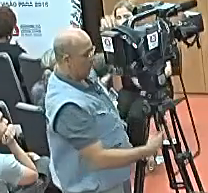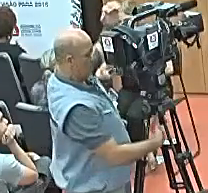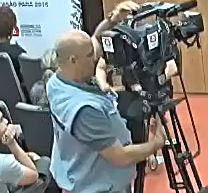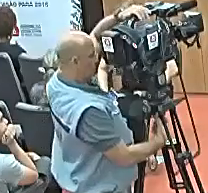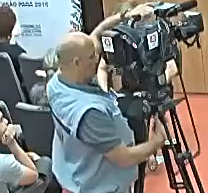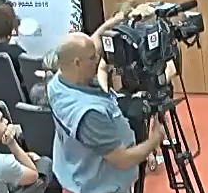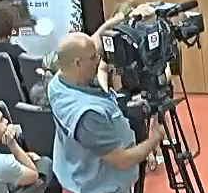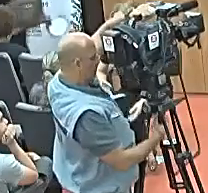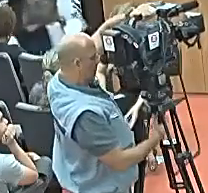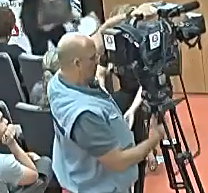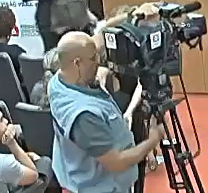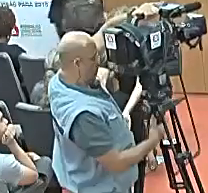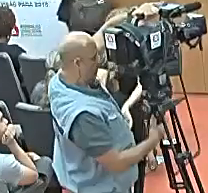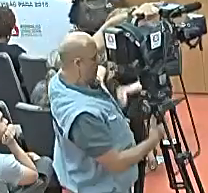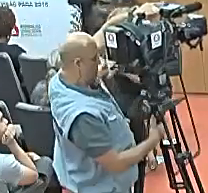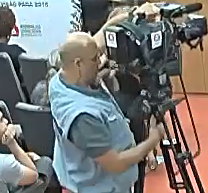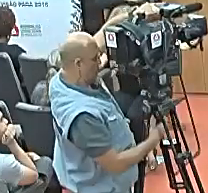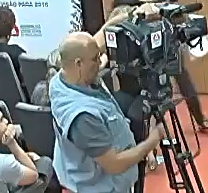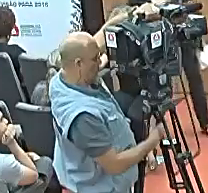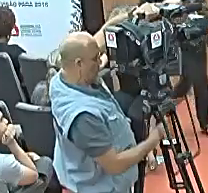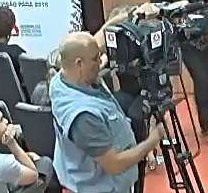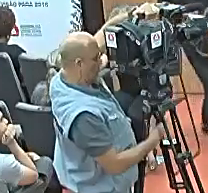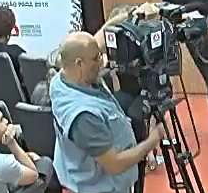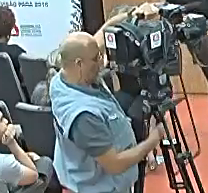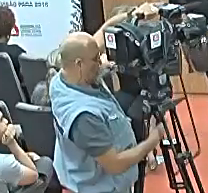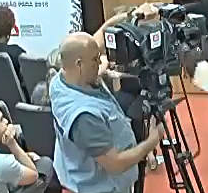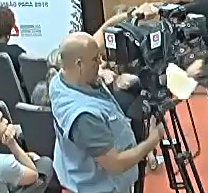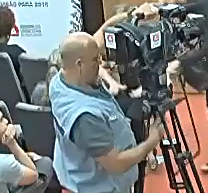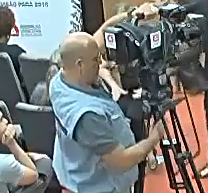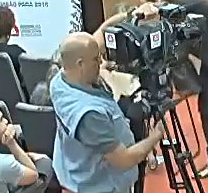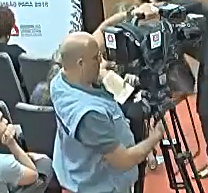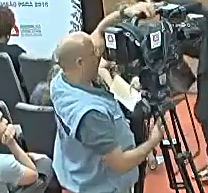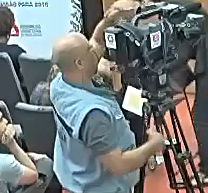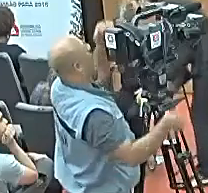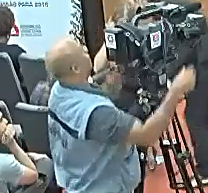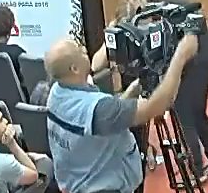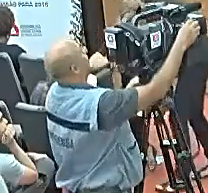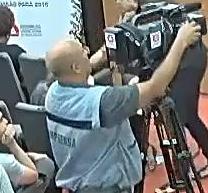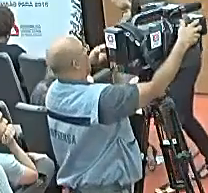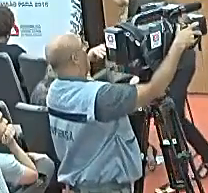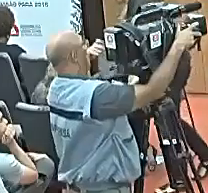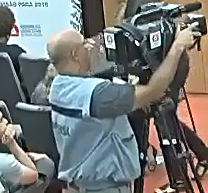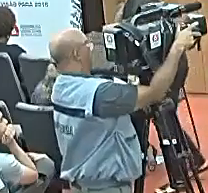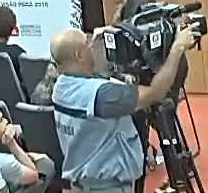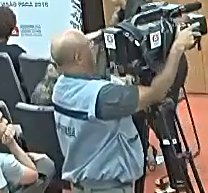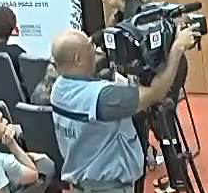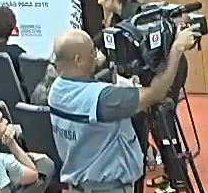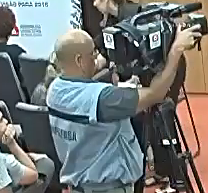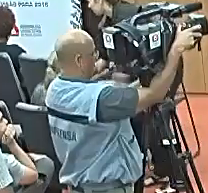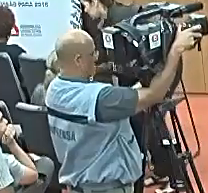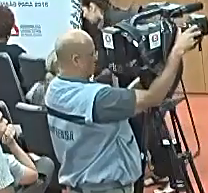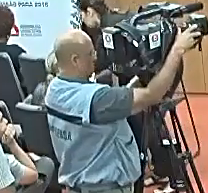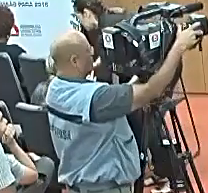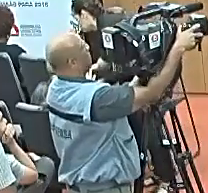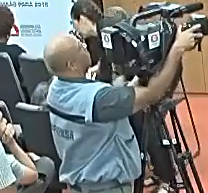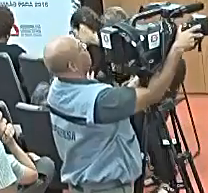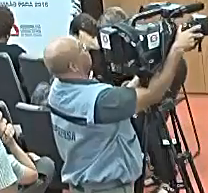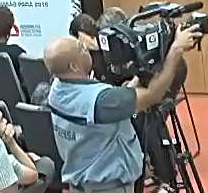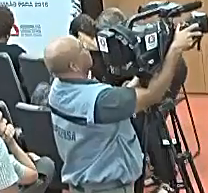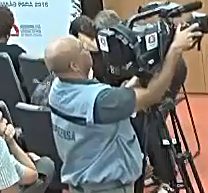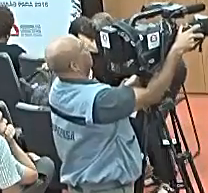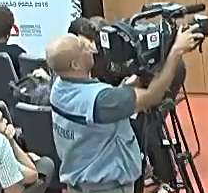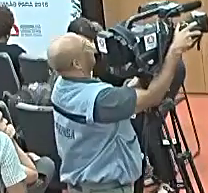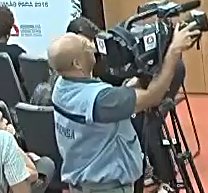de ouvir os relatos aí dos grupos de trabalho mas cumprimentando doutor jean presidente